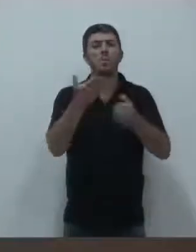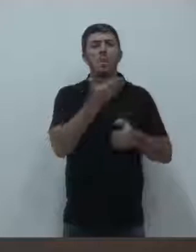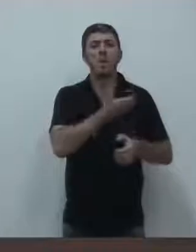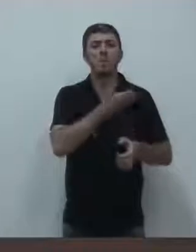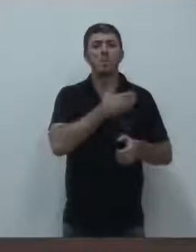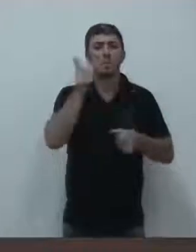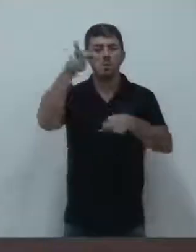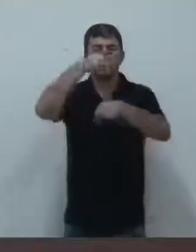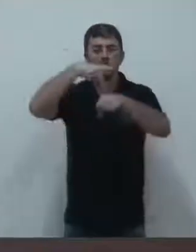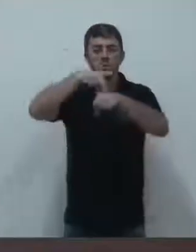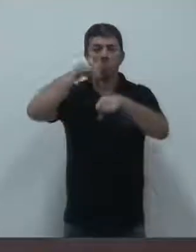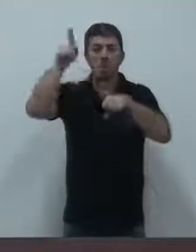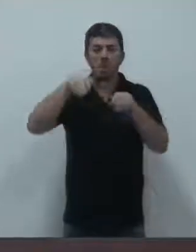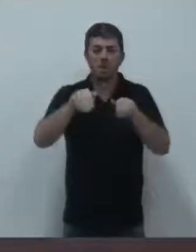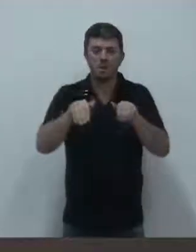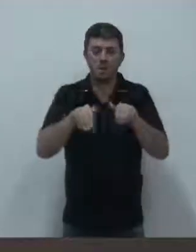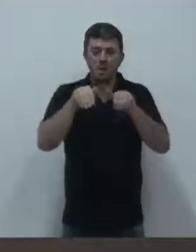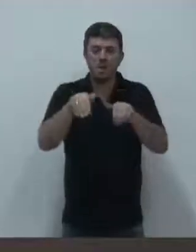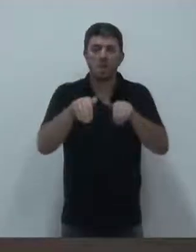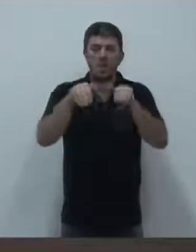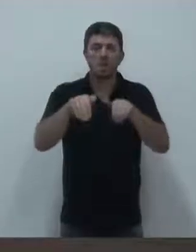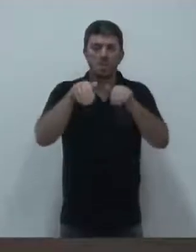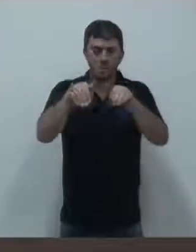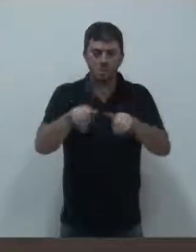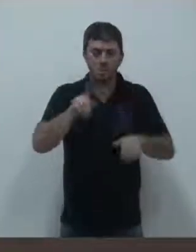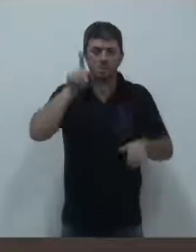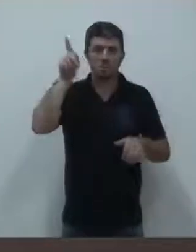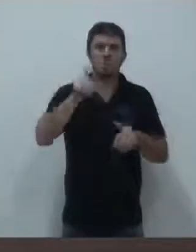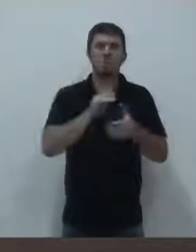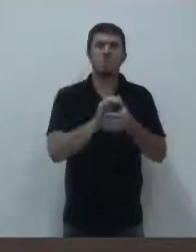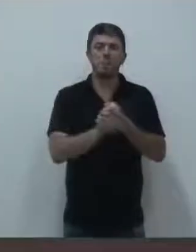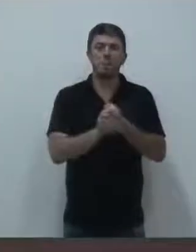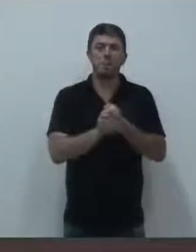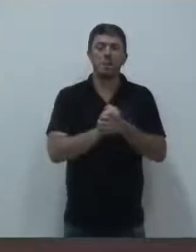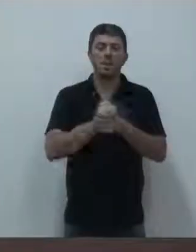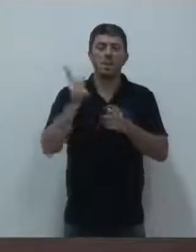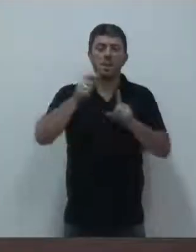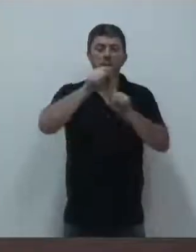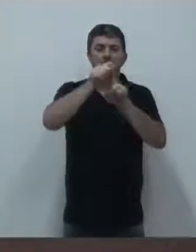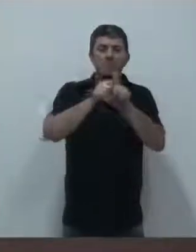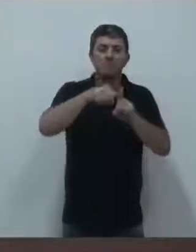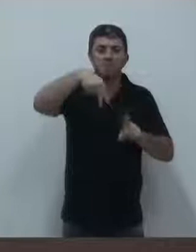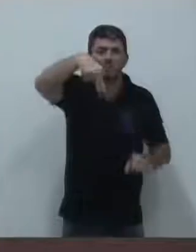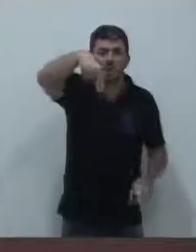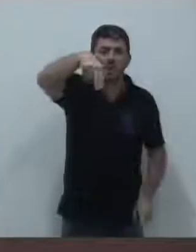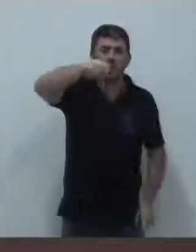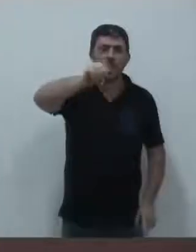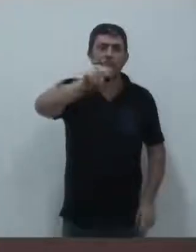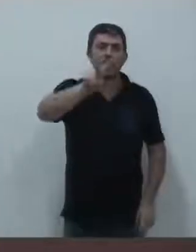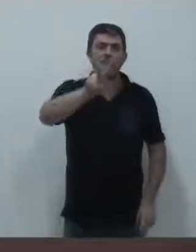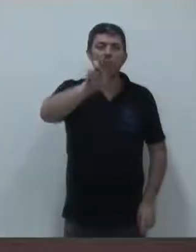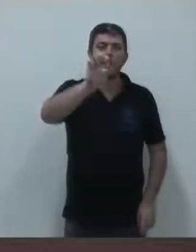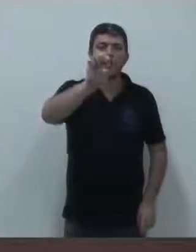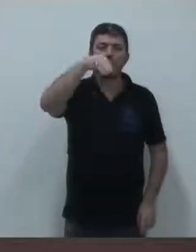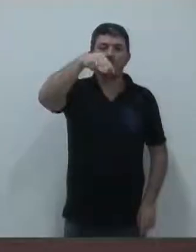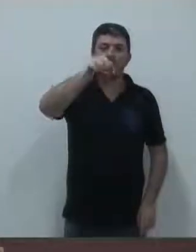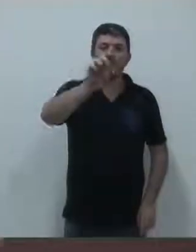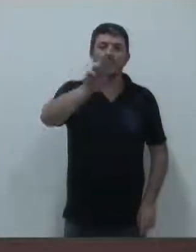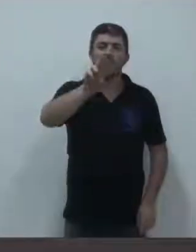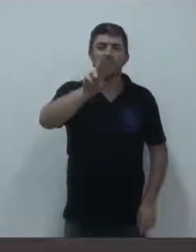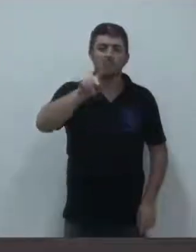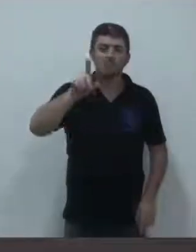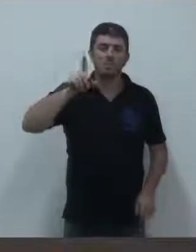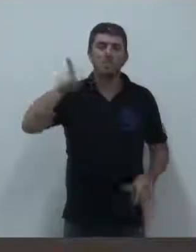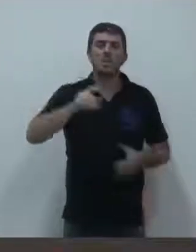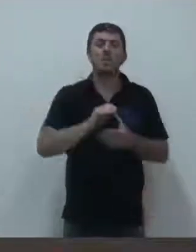todo, e lá na Austrália, eles chamam de Movember, não é? Eles misturam o mustache do bigode com o mês de novembro, a